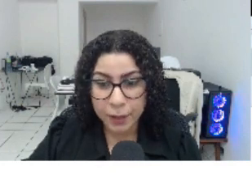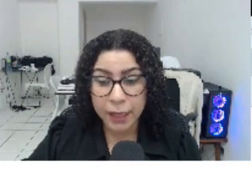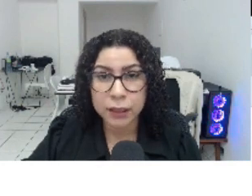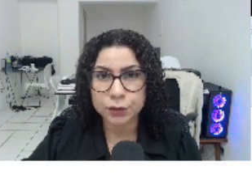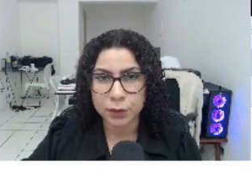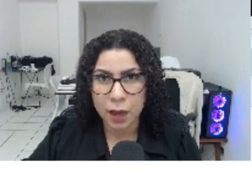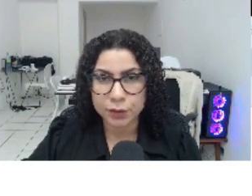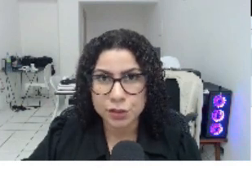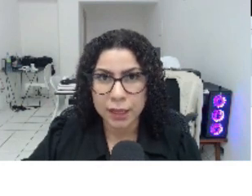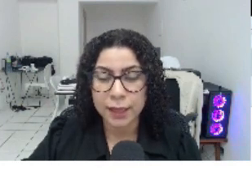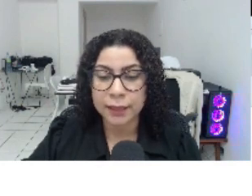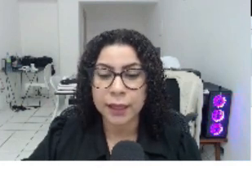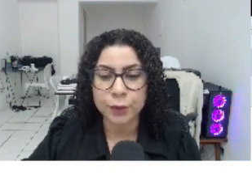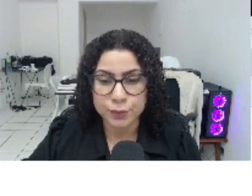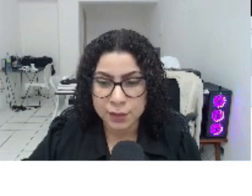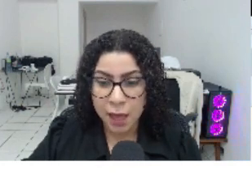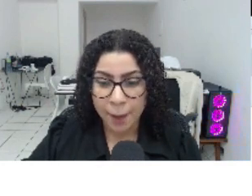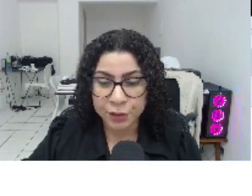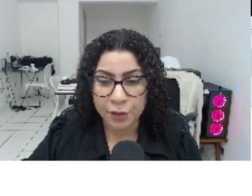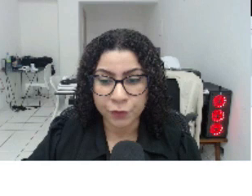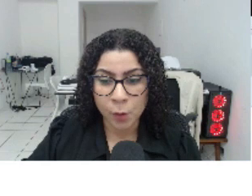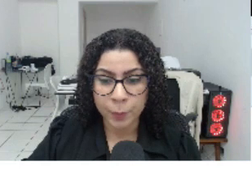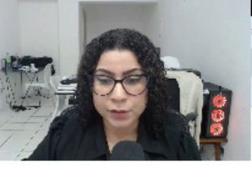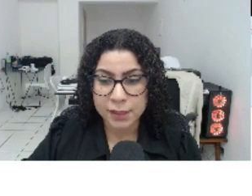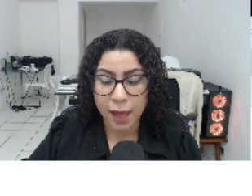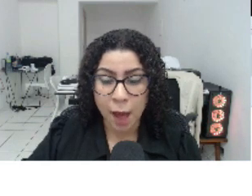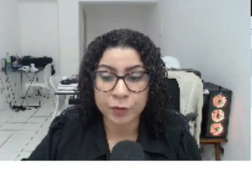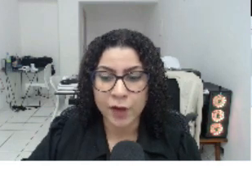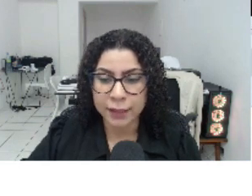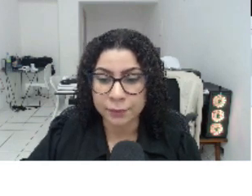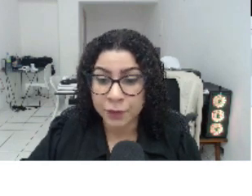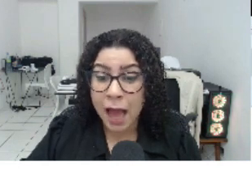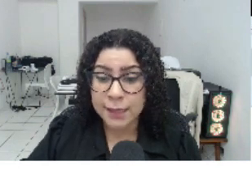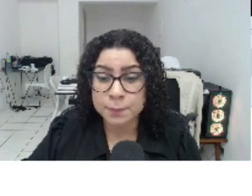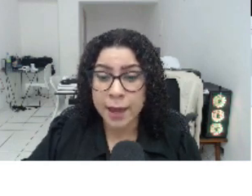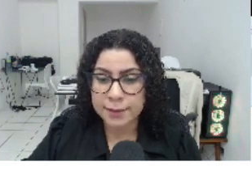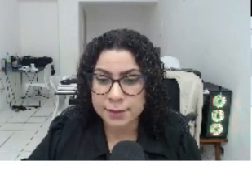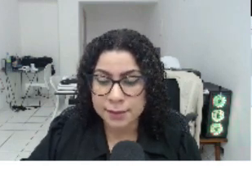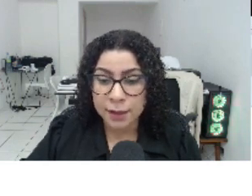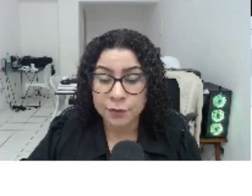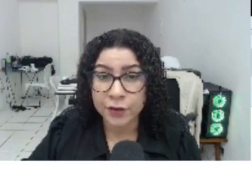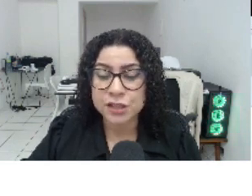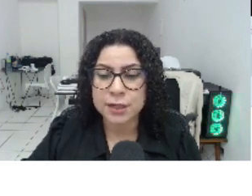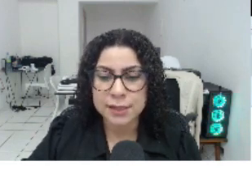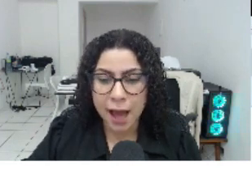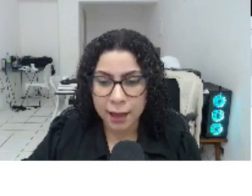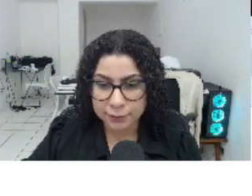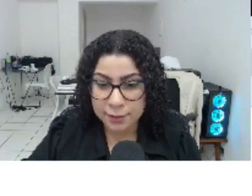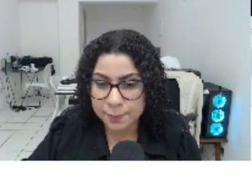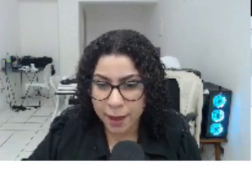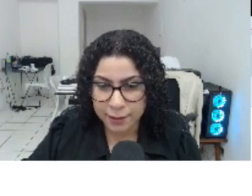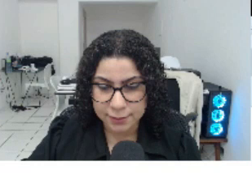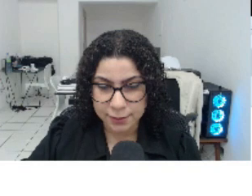da verba eleitoral destinada a negros. A mini-reforma pode ser aprovada às pressas e